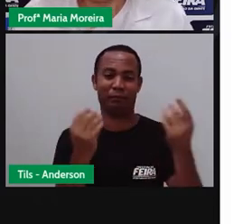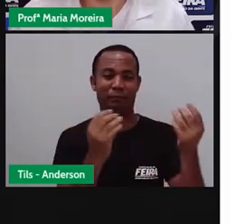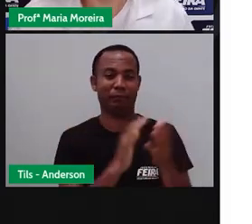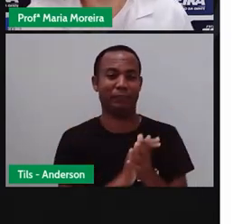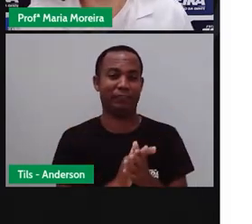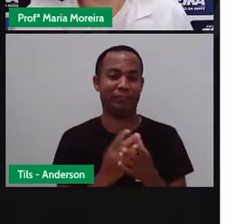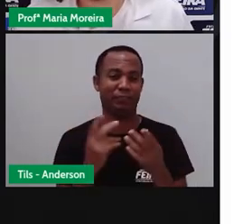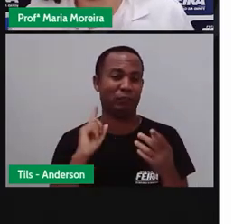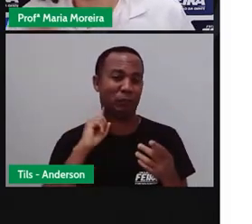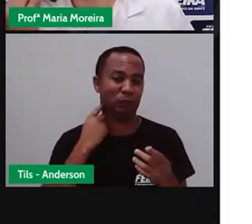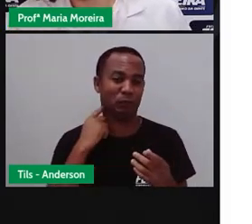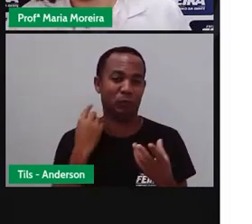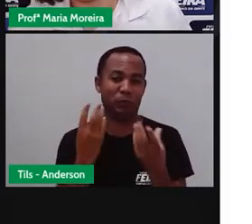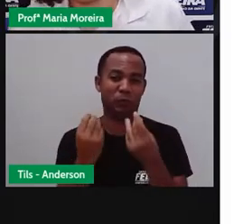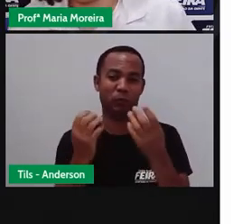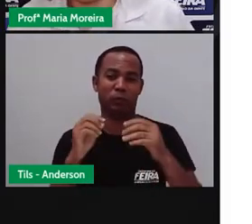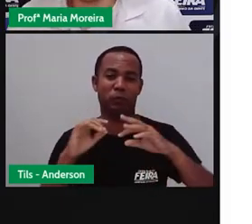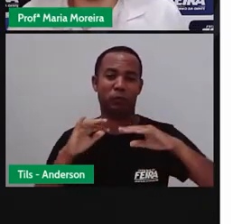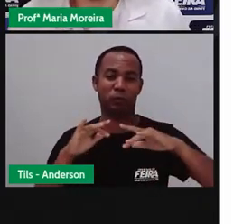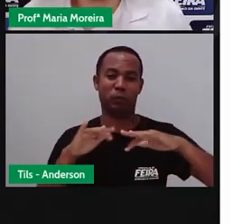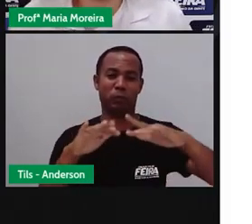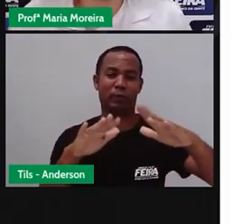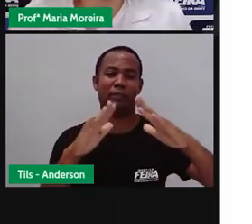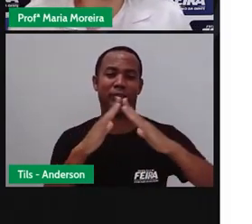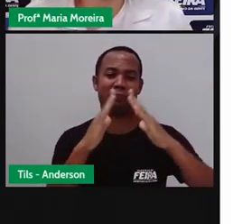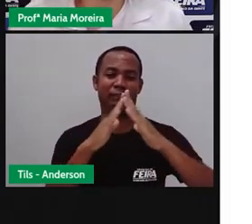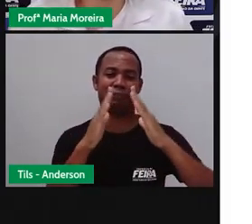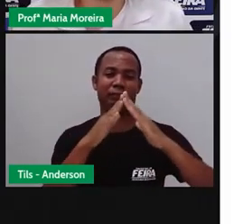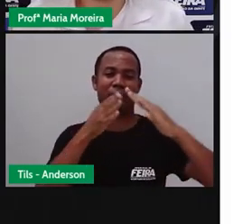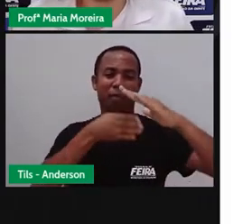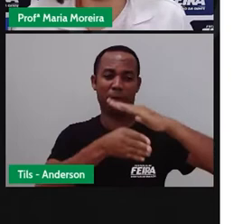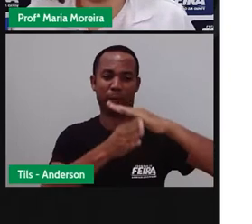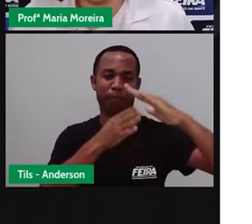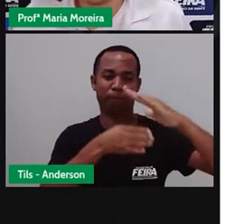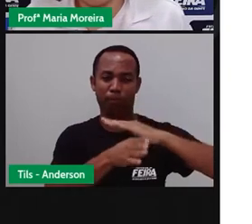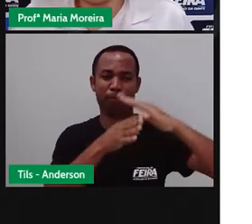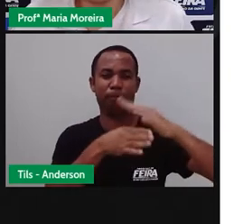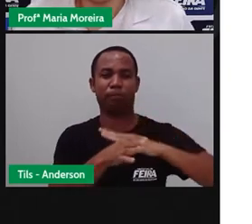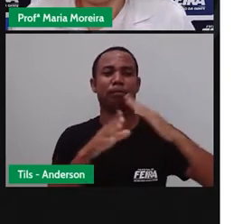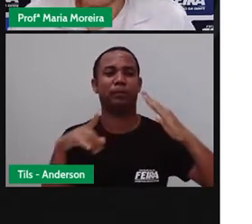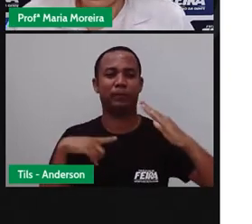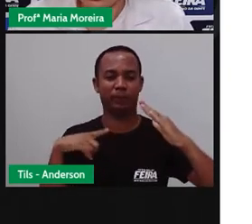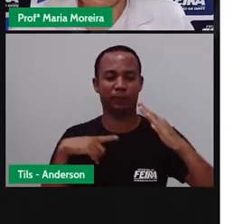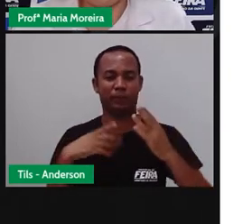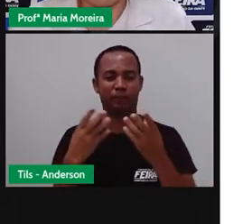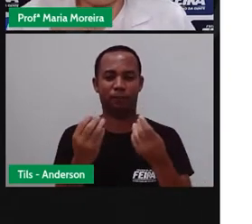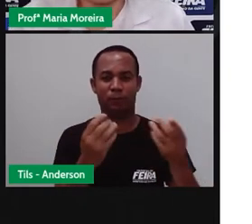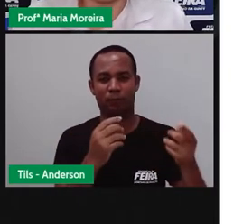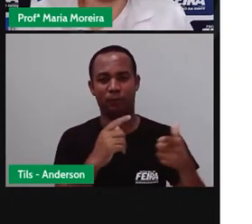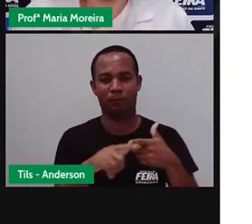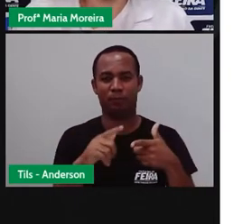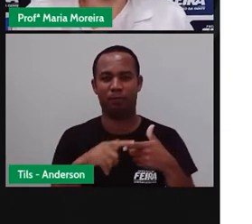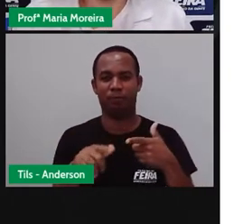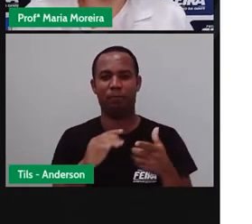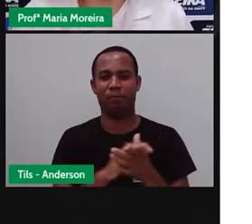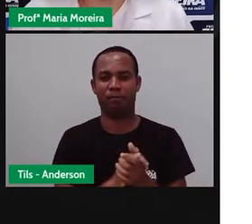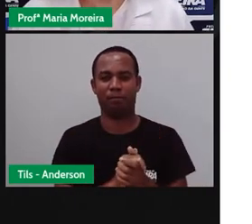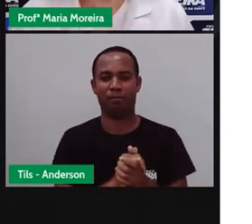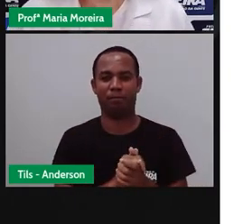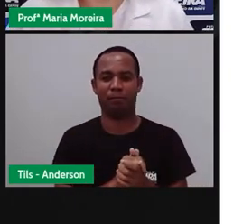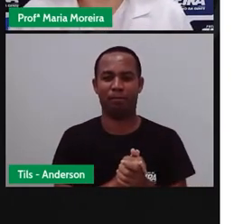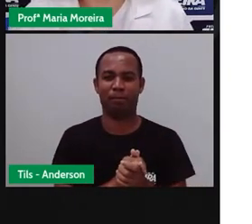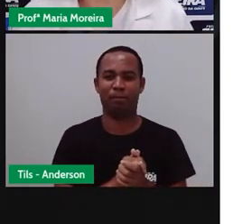isso fica o quê? Proveniente aí desses lixões, quando não existe um tratamento adequado do lixo.